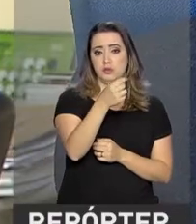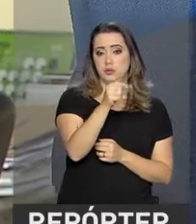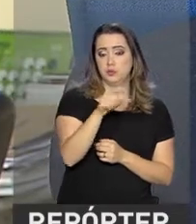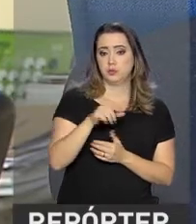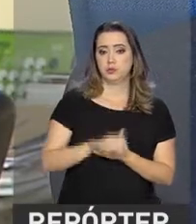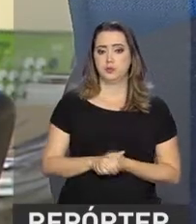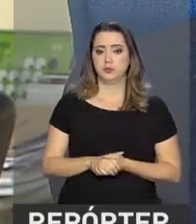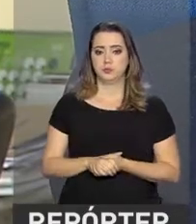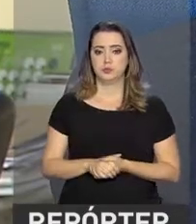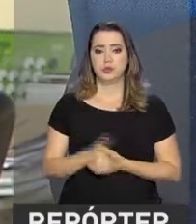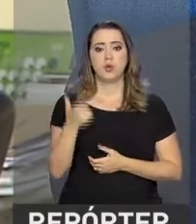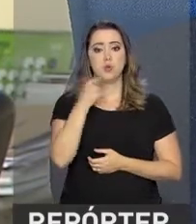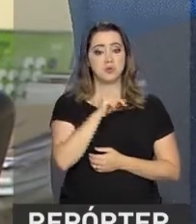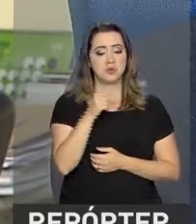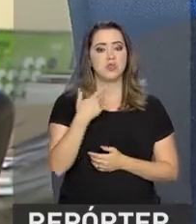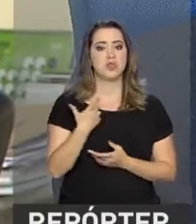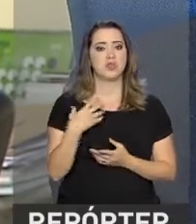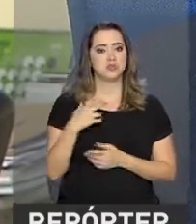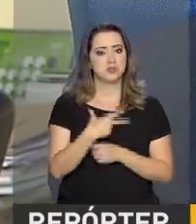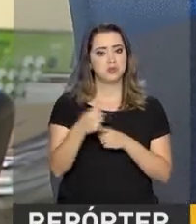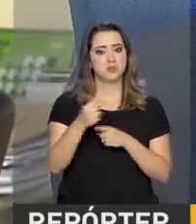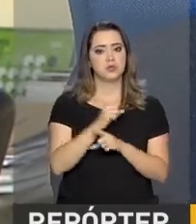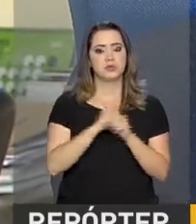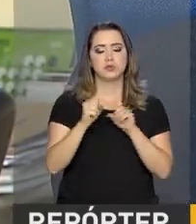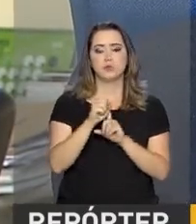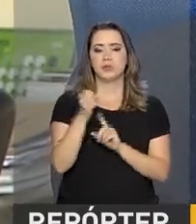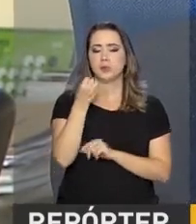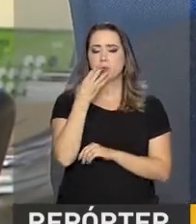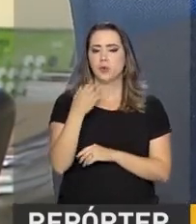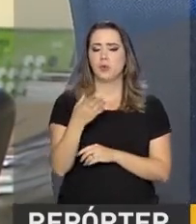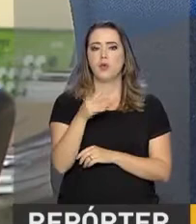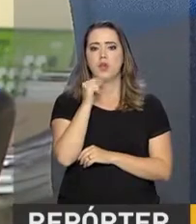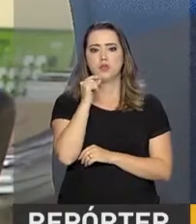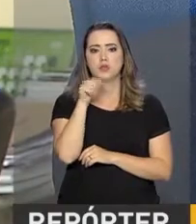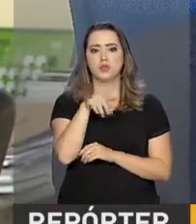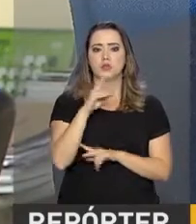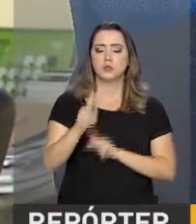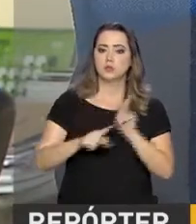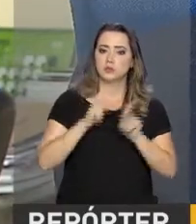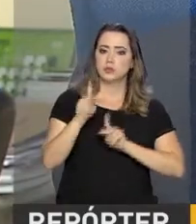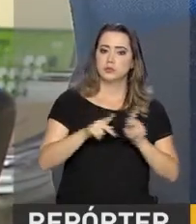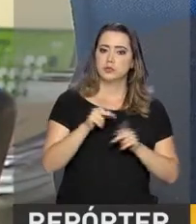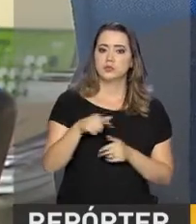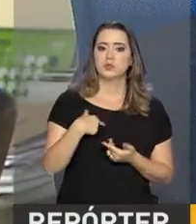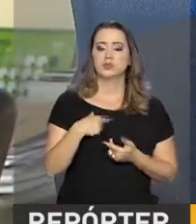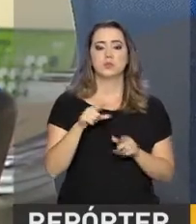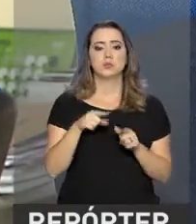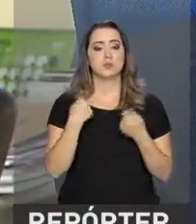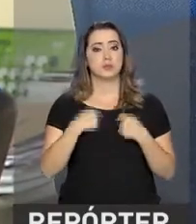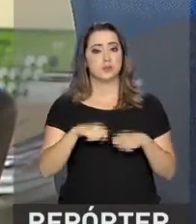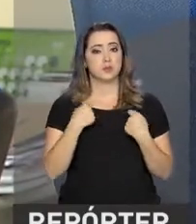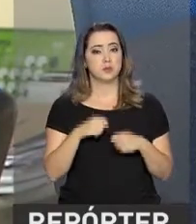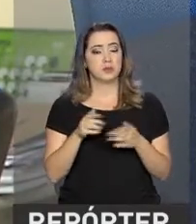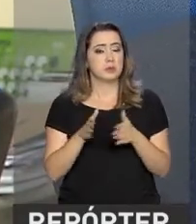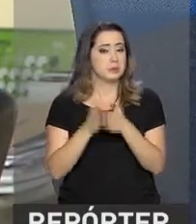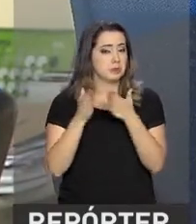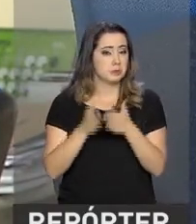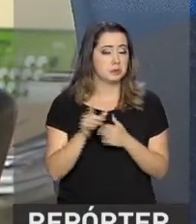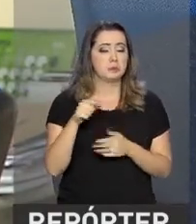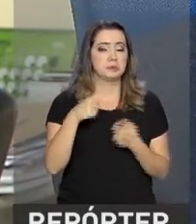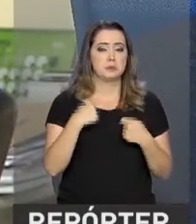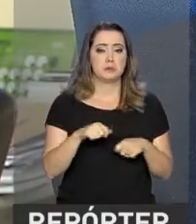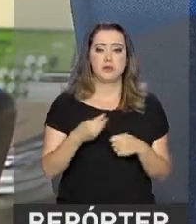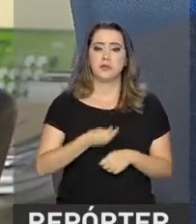programa de grande alcance social que leva água de boa qualidade para uma população altamente carente do semiárido brasileiro,